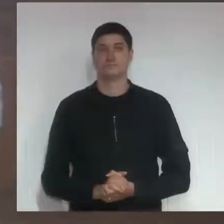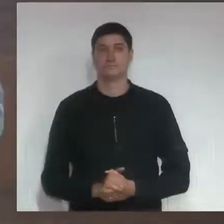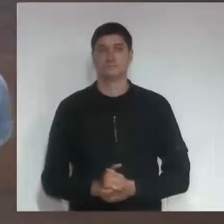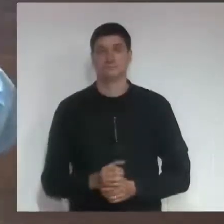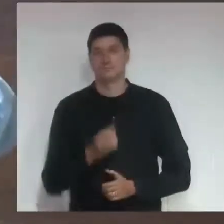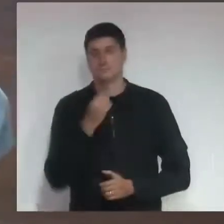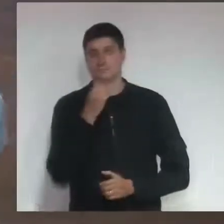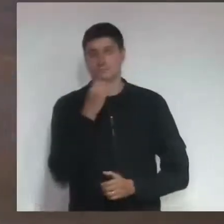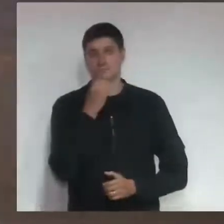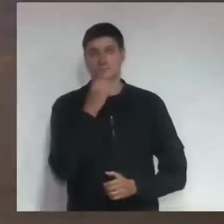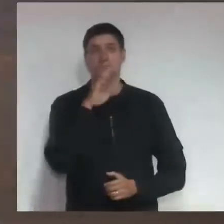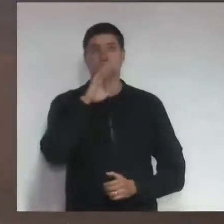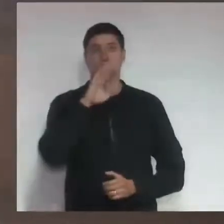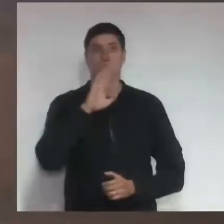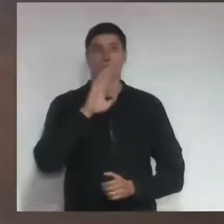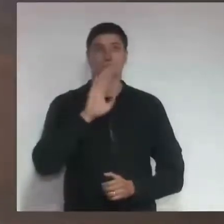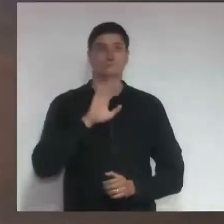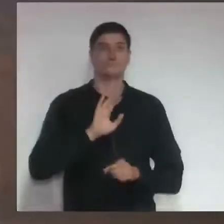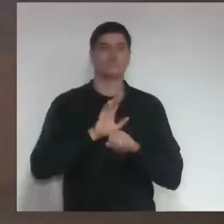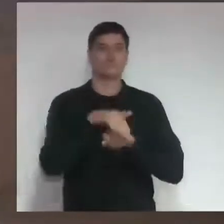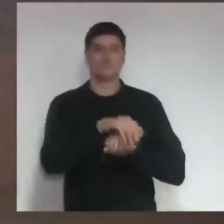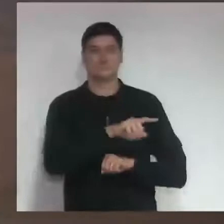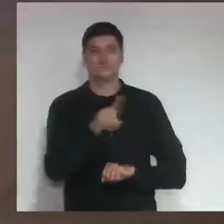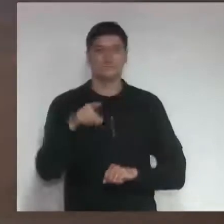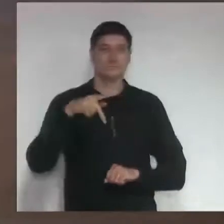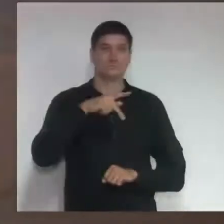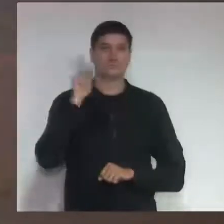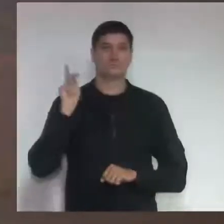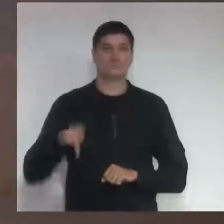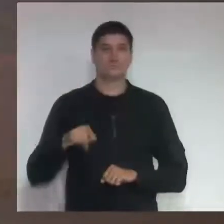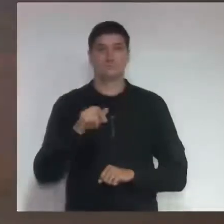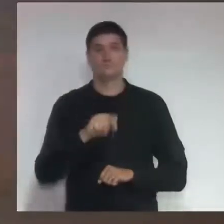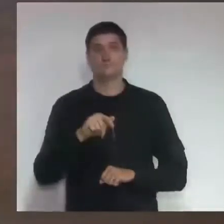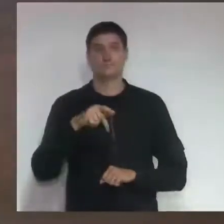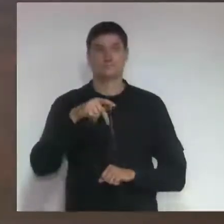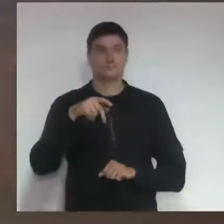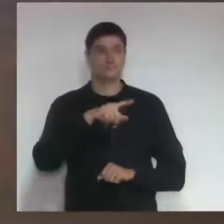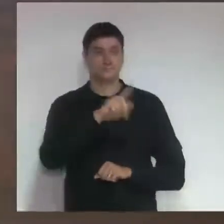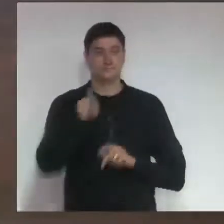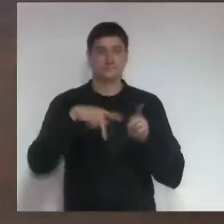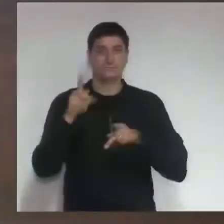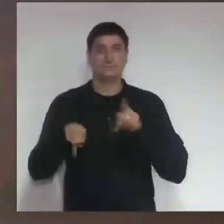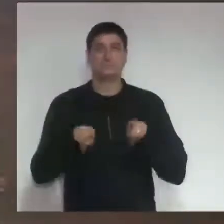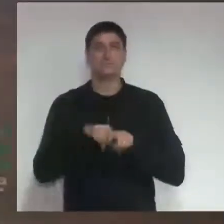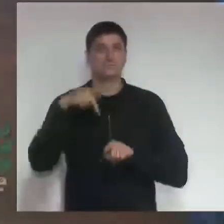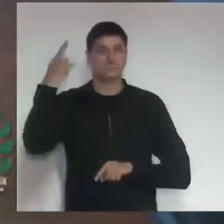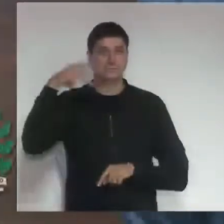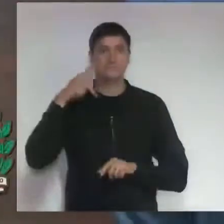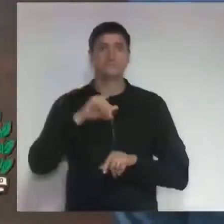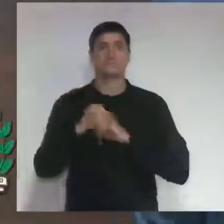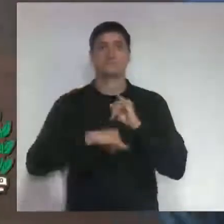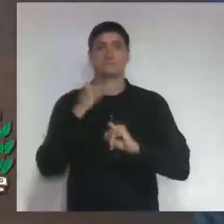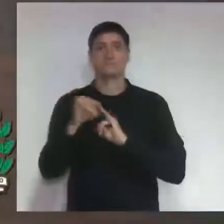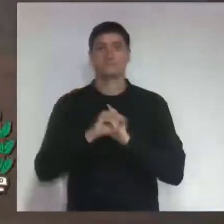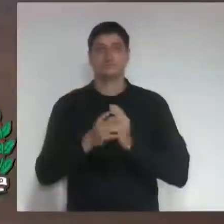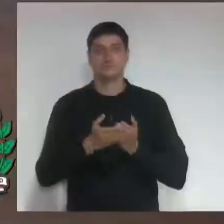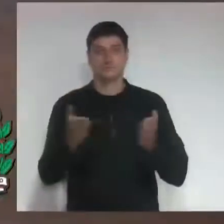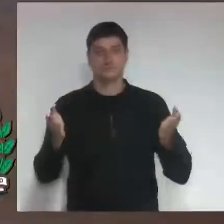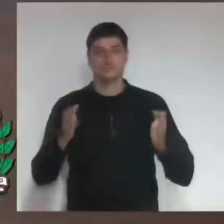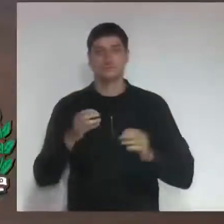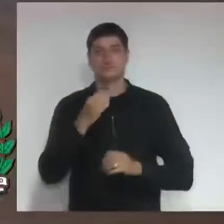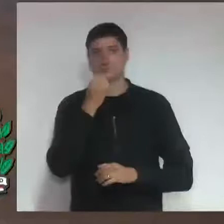Boa noite, senhor presidente, senhoras vereadoras, nobres pares, público presente, internautas. Eu